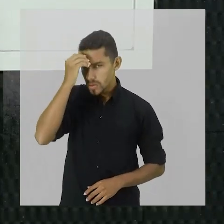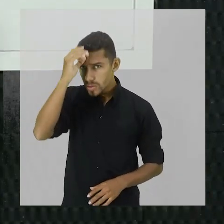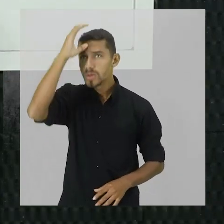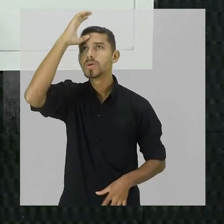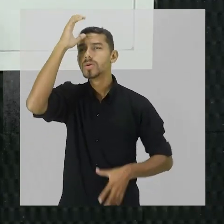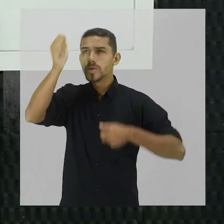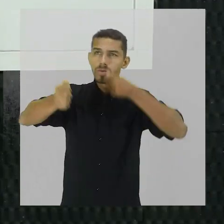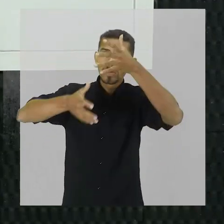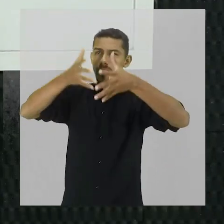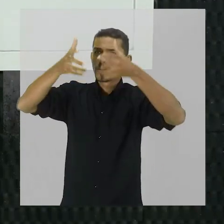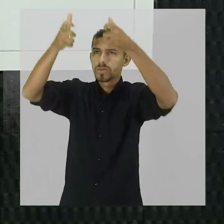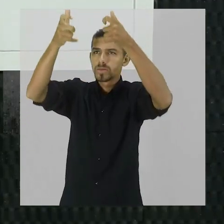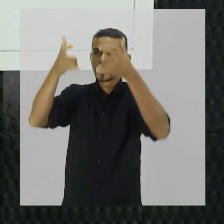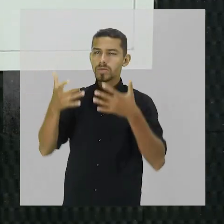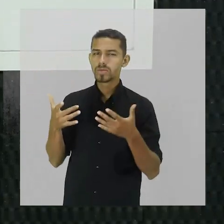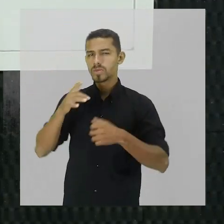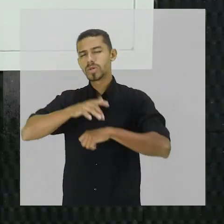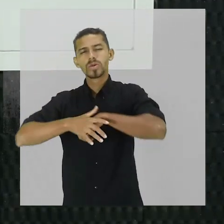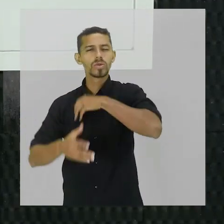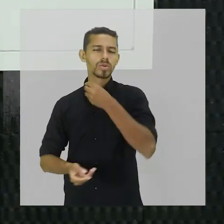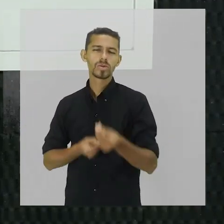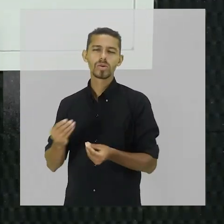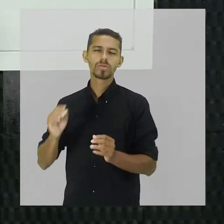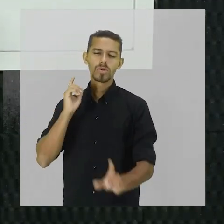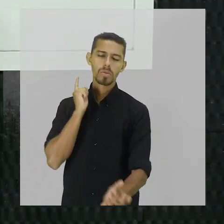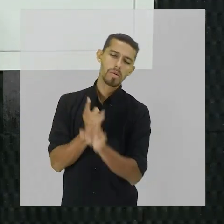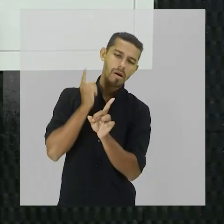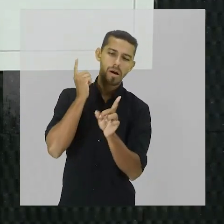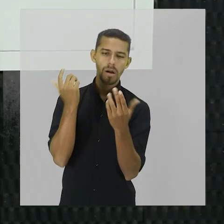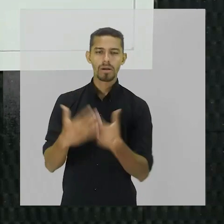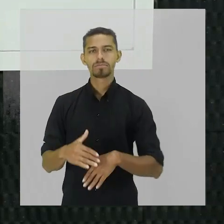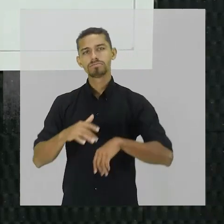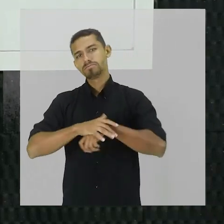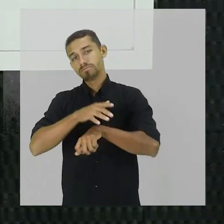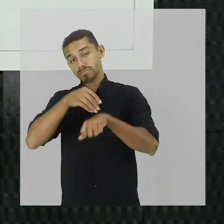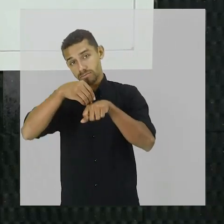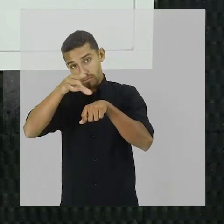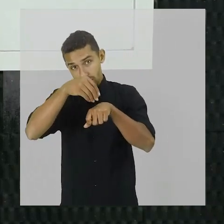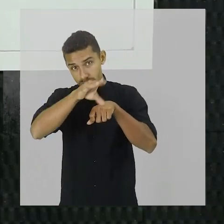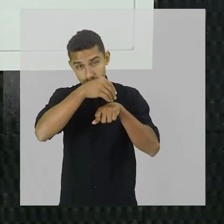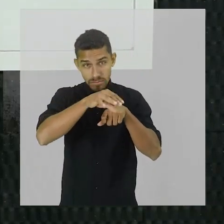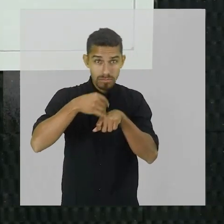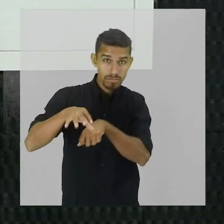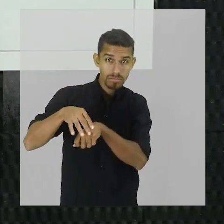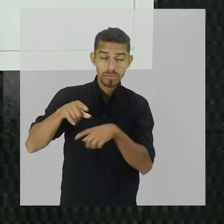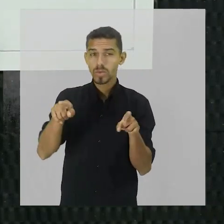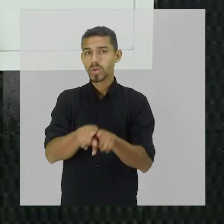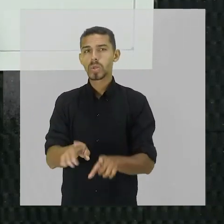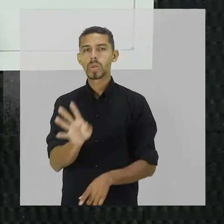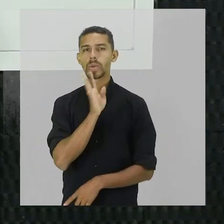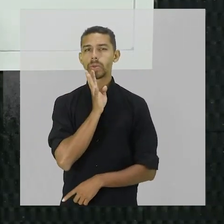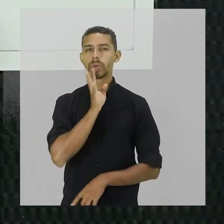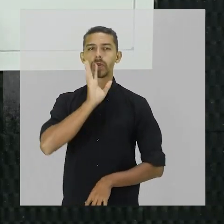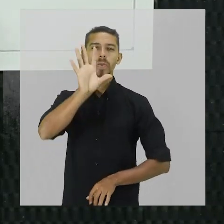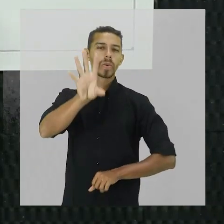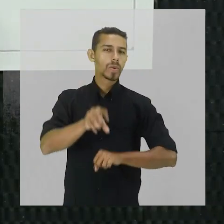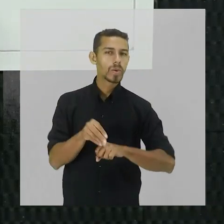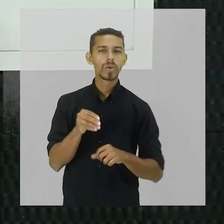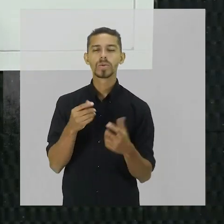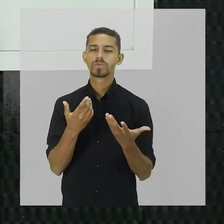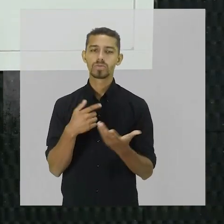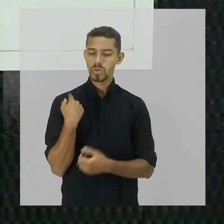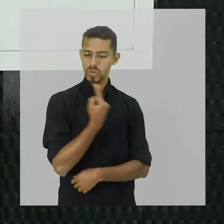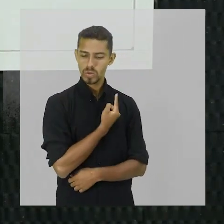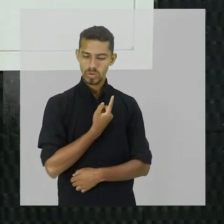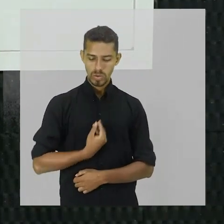como os assuntos são abordados, né? Isso aí é tão importante, com dicas, né? Muito conhecimento. Então a gente está aqui